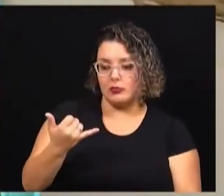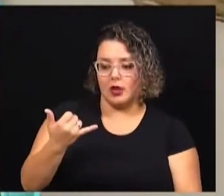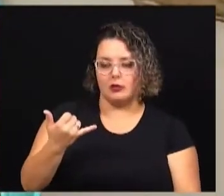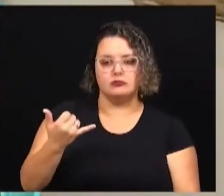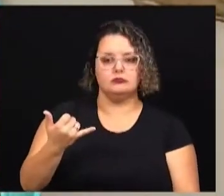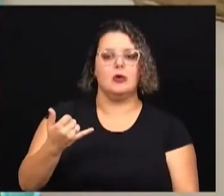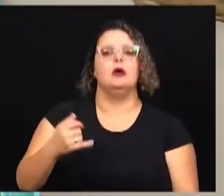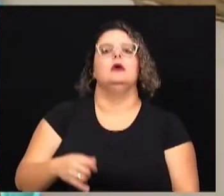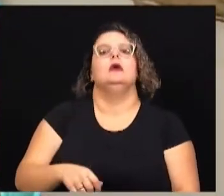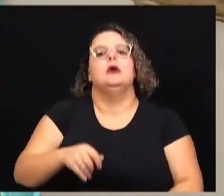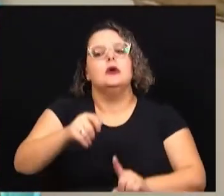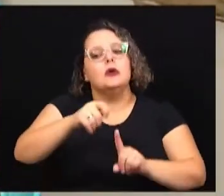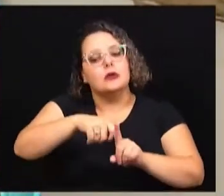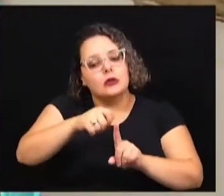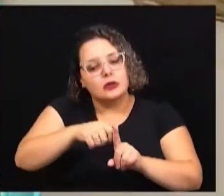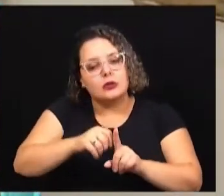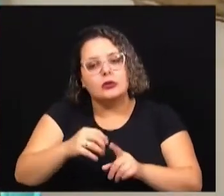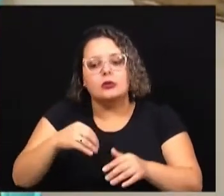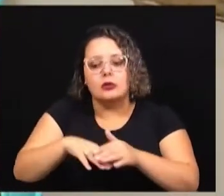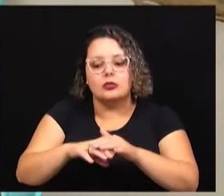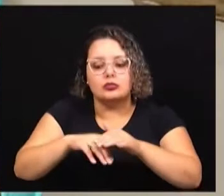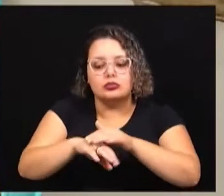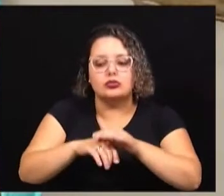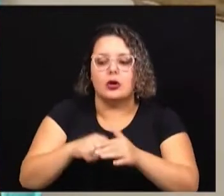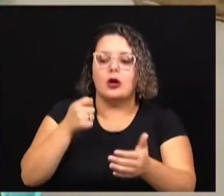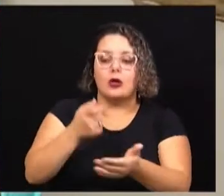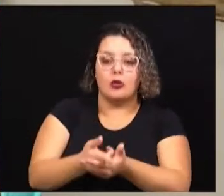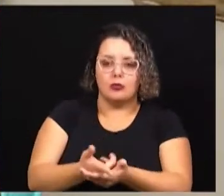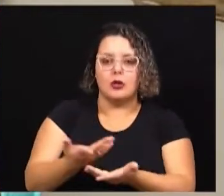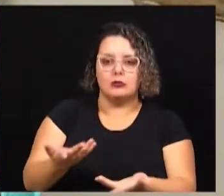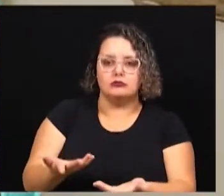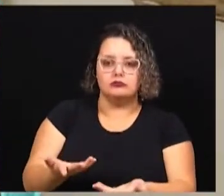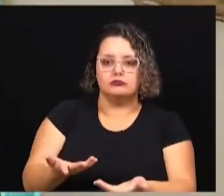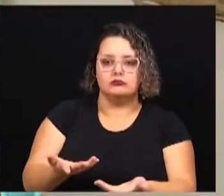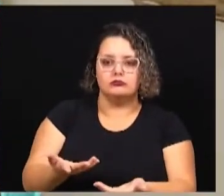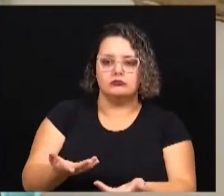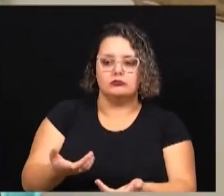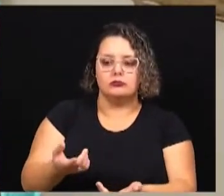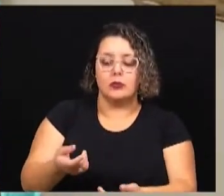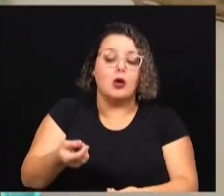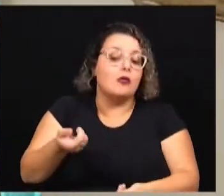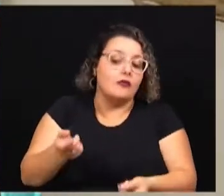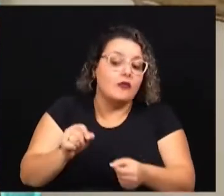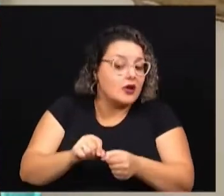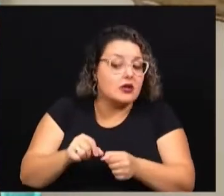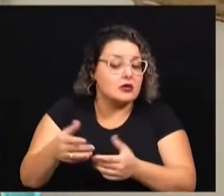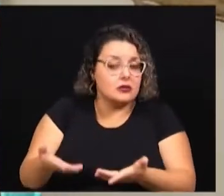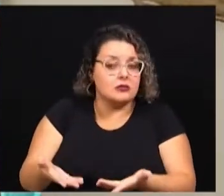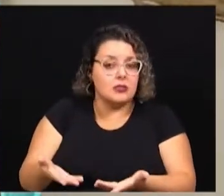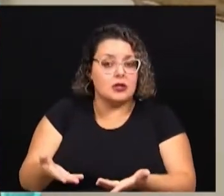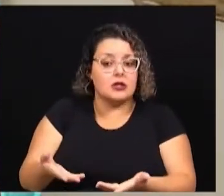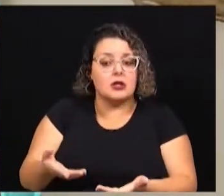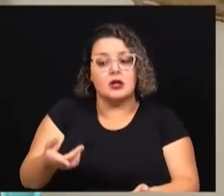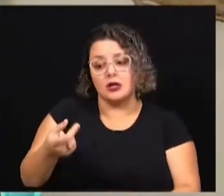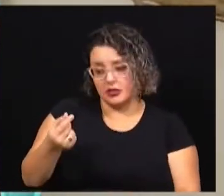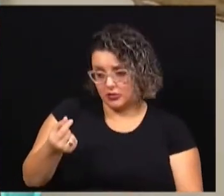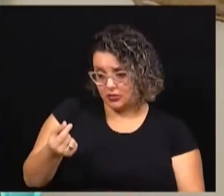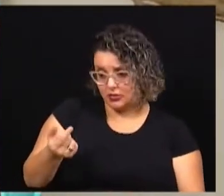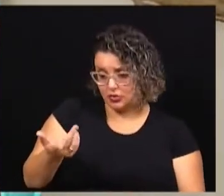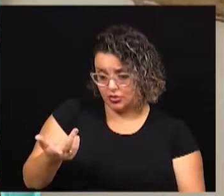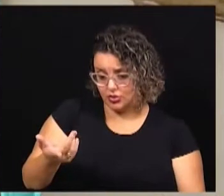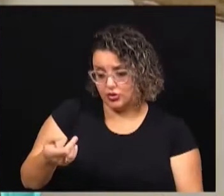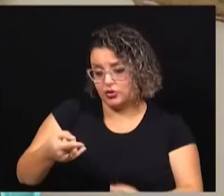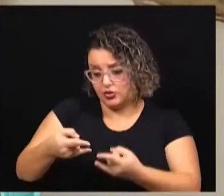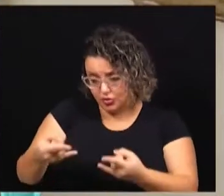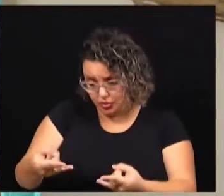juntar todos os meses esse valor até ter o dinheiro para comprar à vista. Seria você fazer isso, só que tipo, esse dinheiro X é a